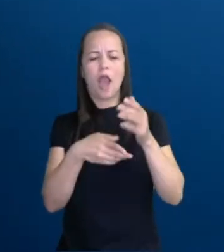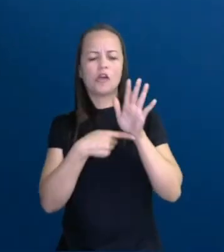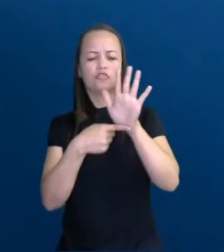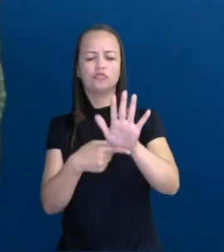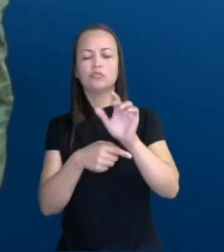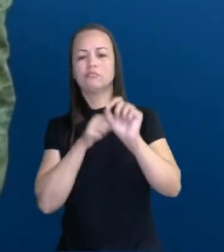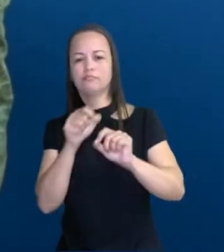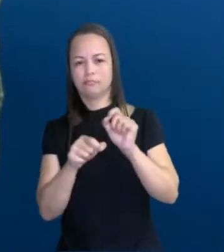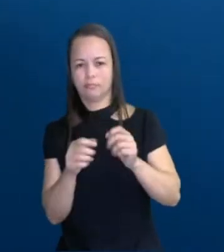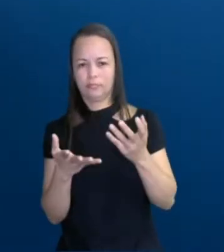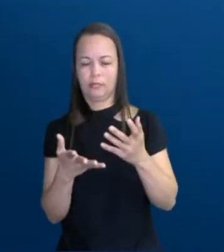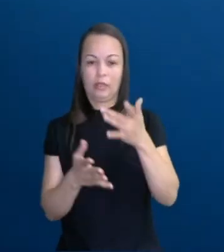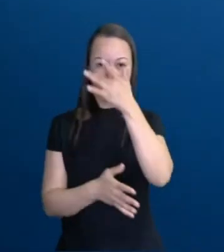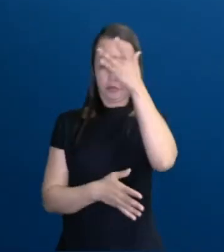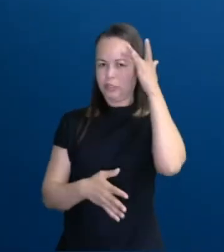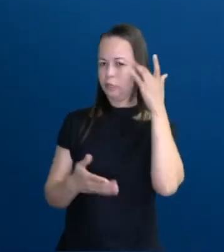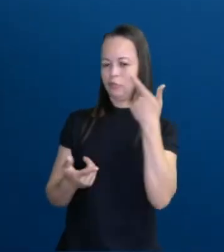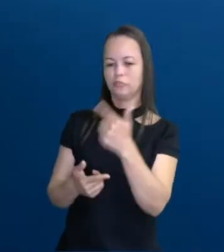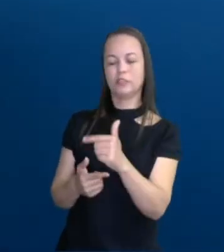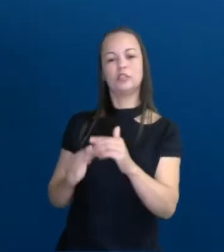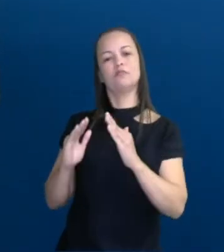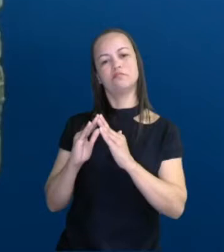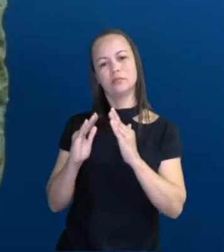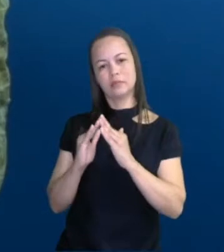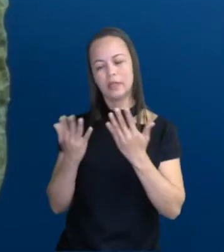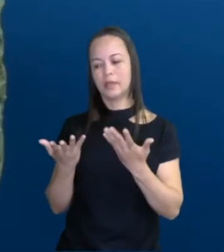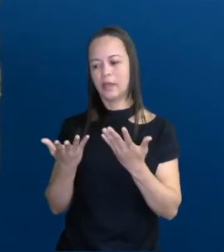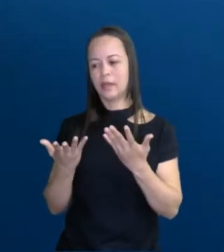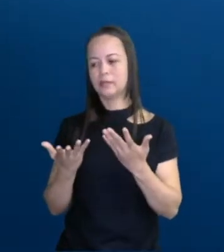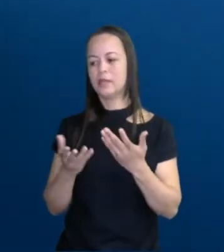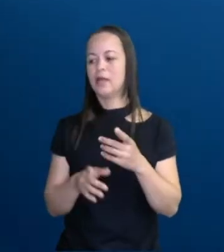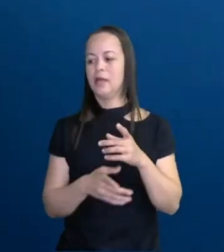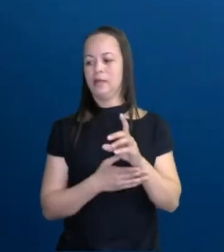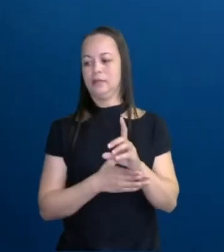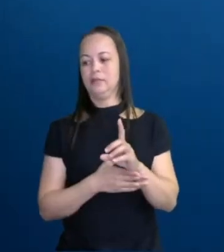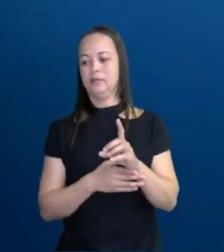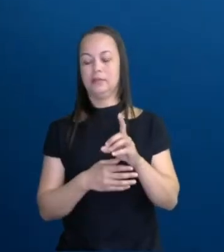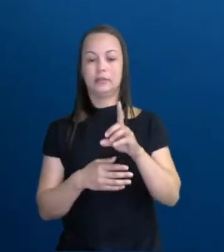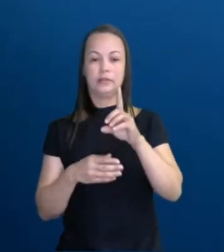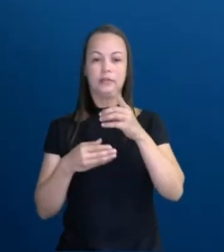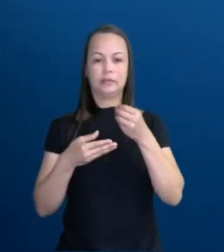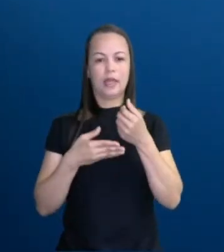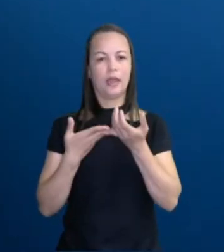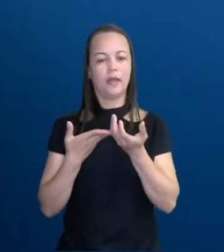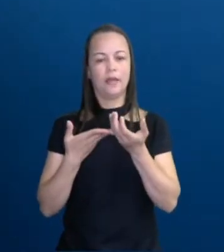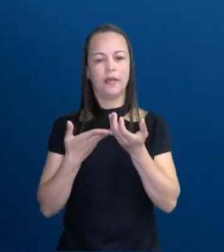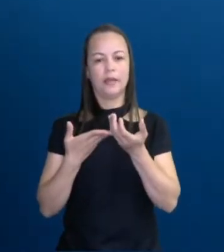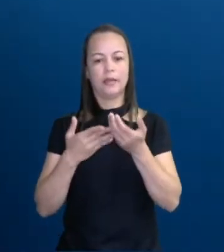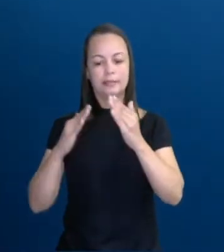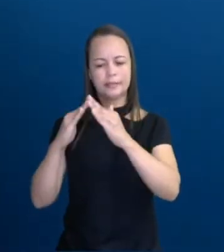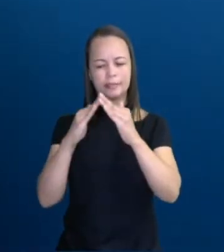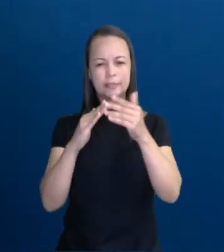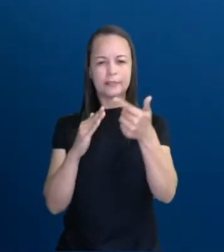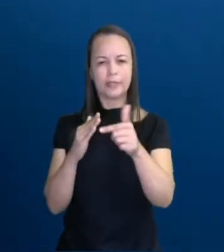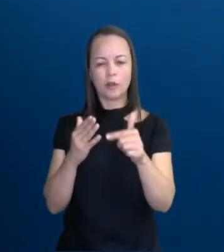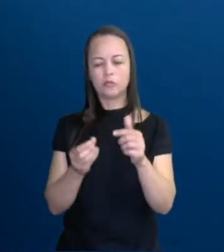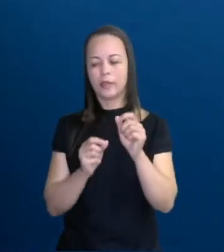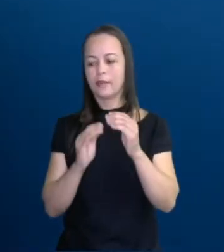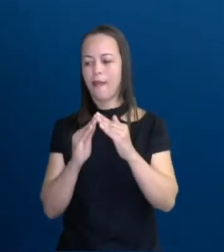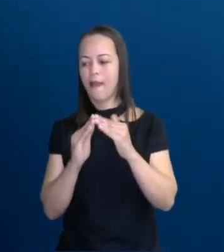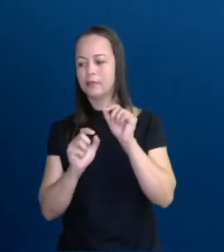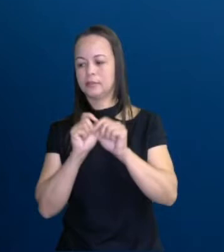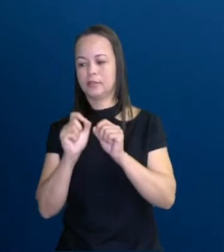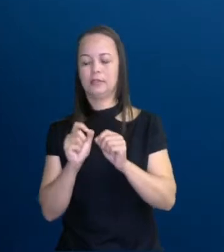quem? Aos desabrigados. Desabrigados é o objeto indireto. Percebam que aqui, ó, antes de desabrigados,